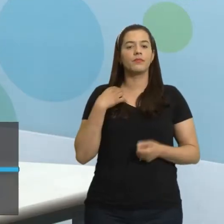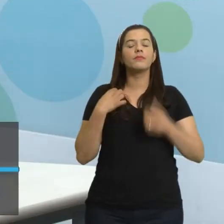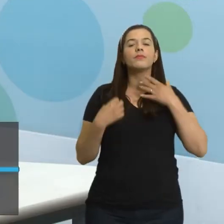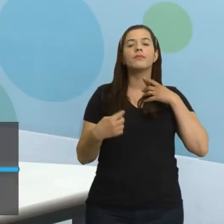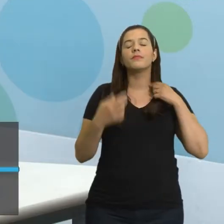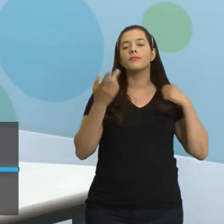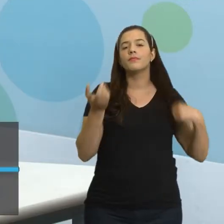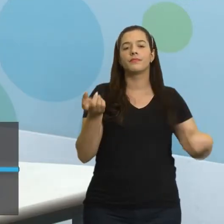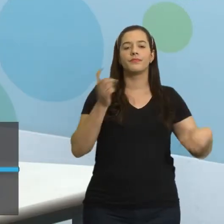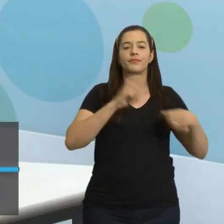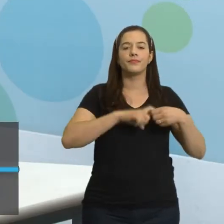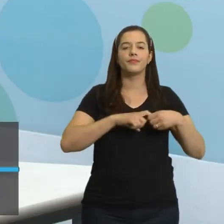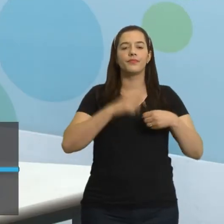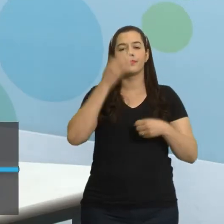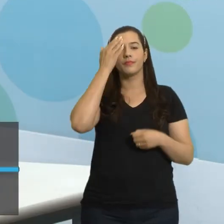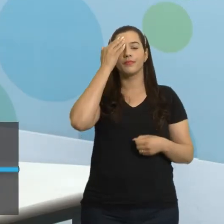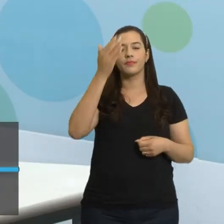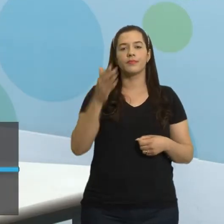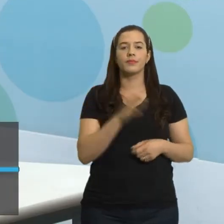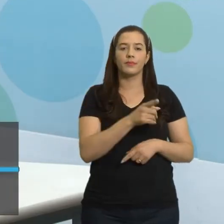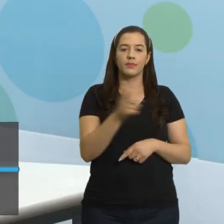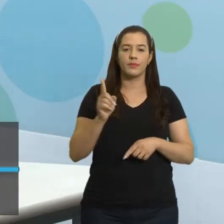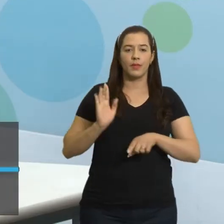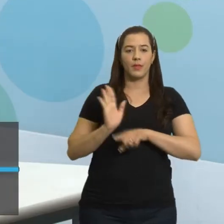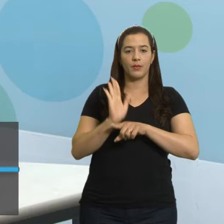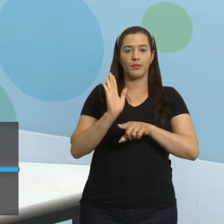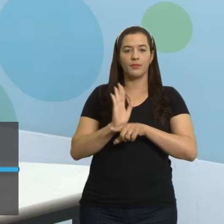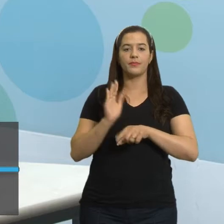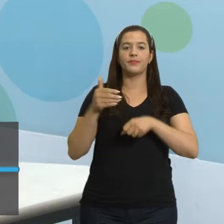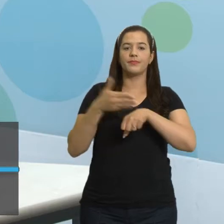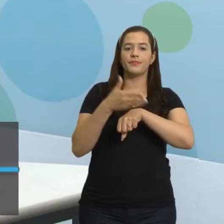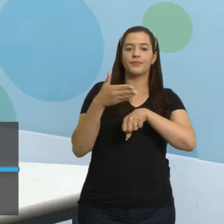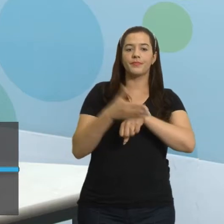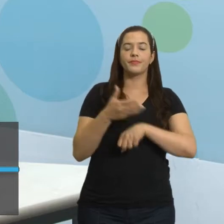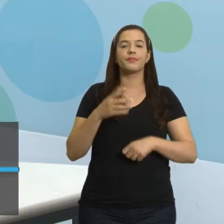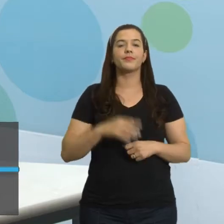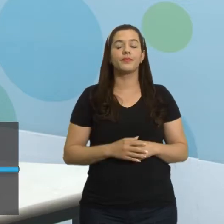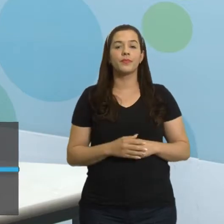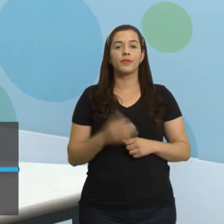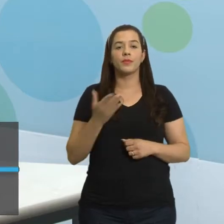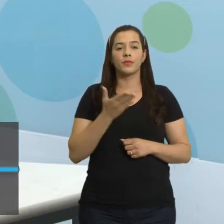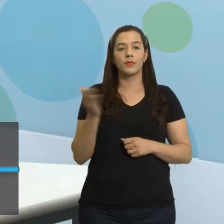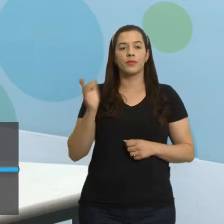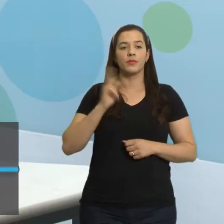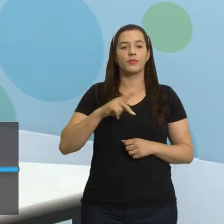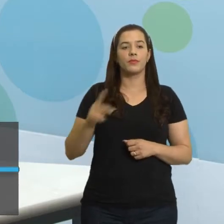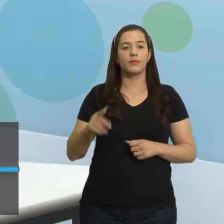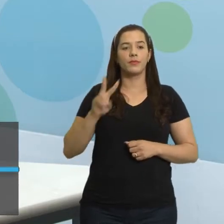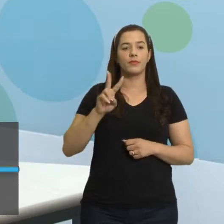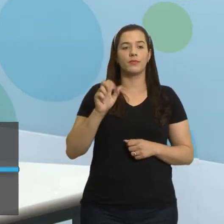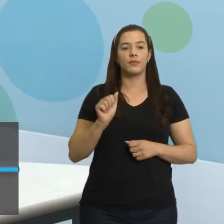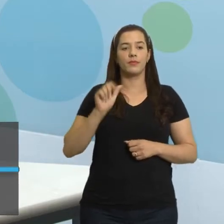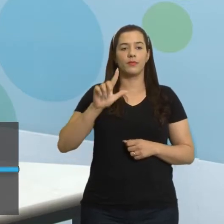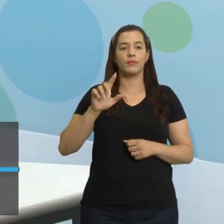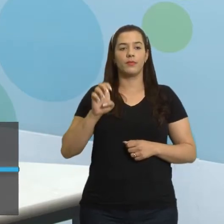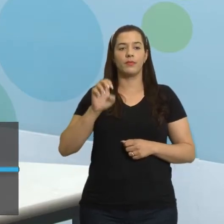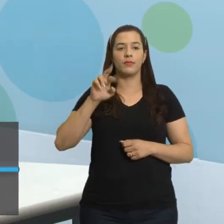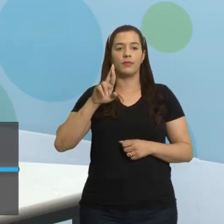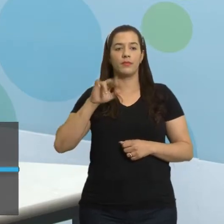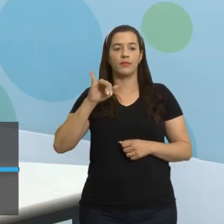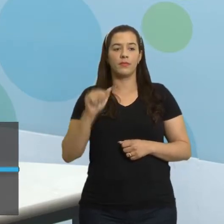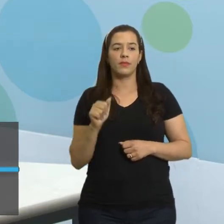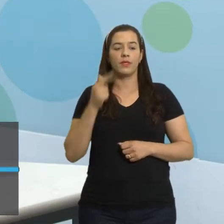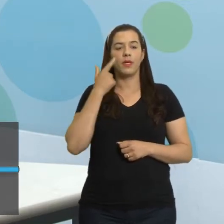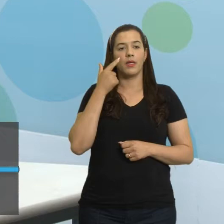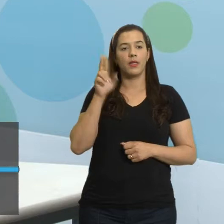Voltamos, obrigada pelas contribuições. Aqui a professora Valéria diz que, como prática de investigação, ela utiliza a